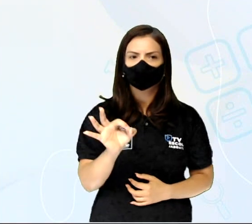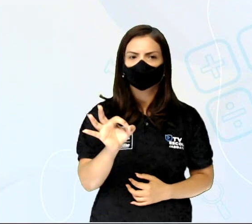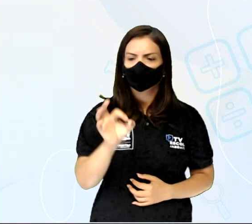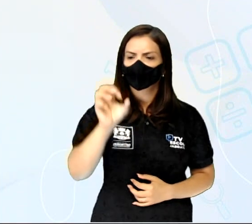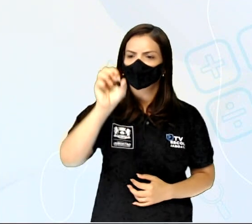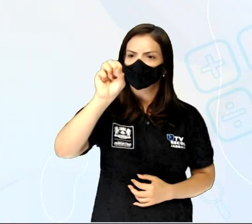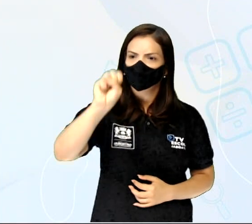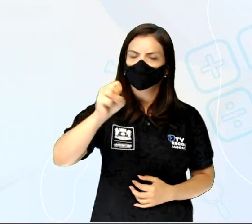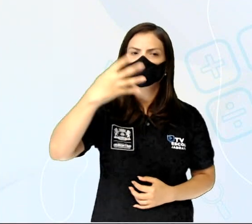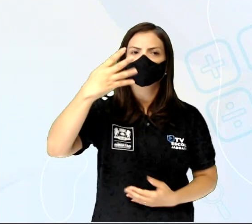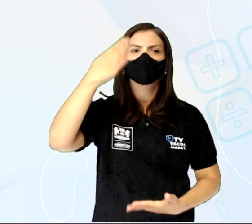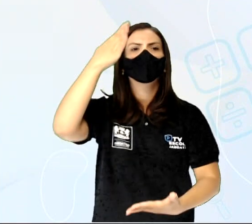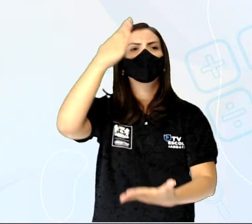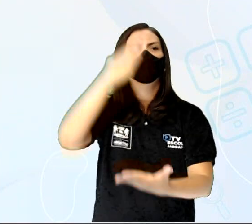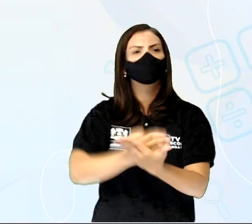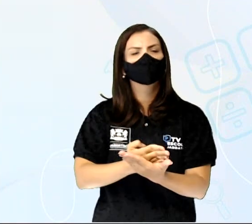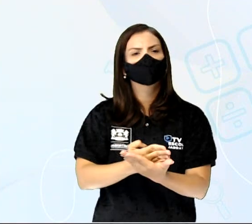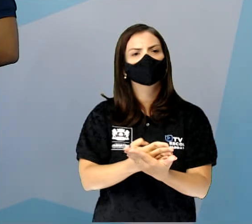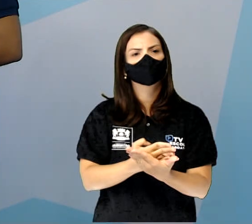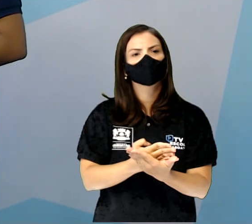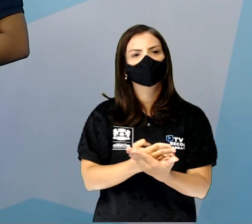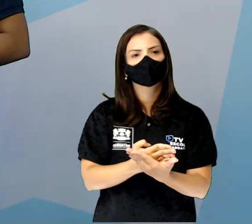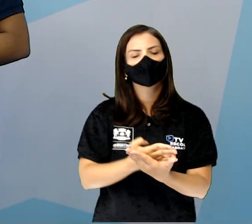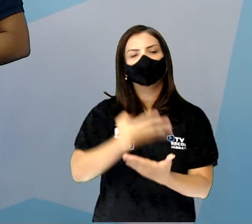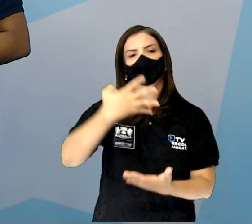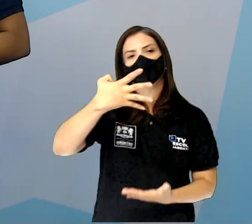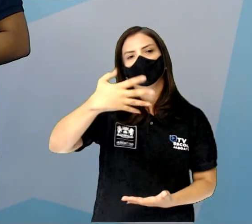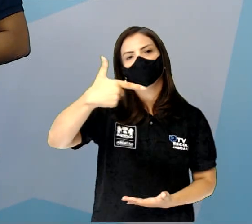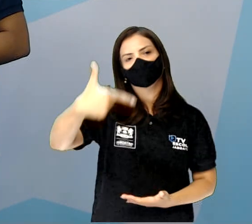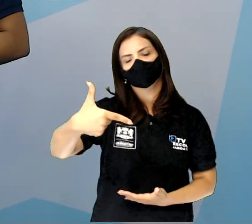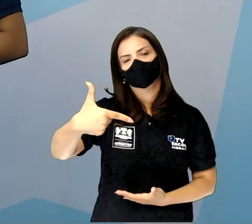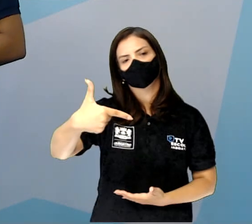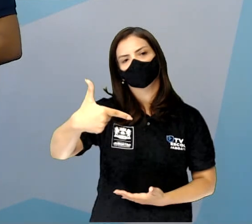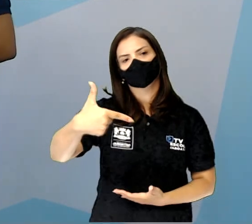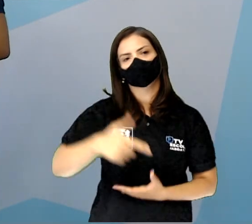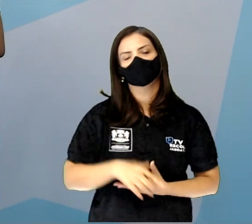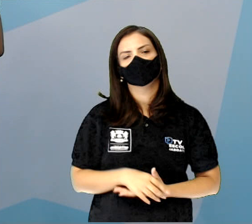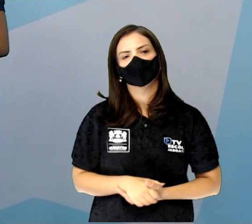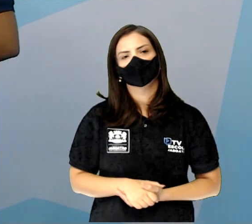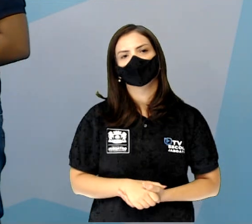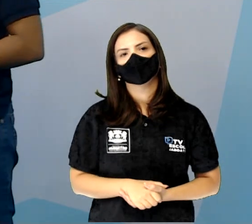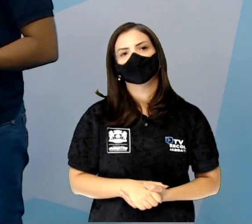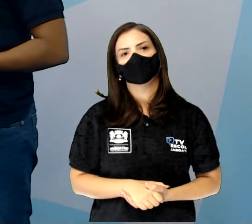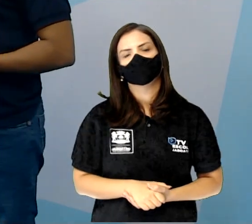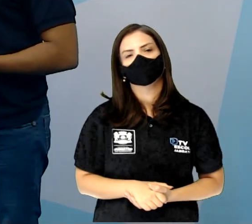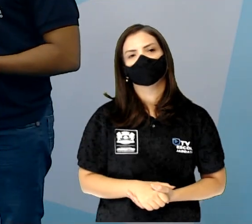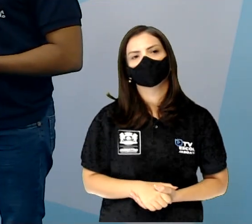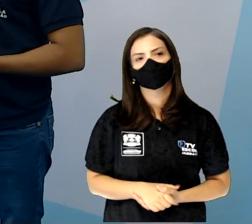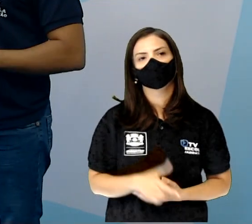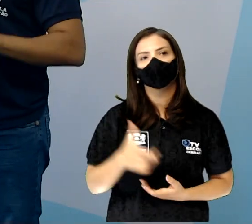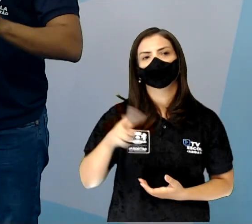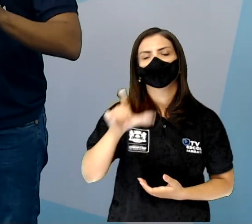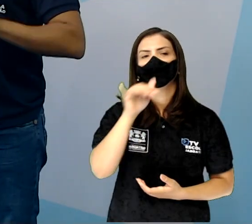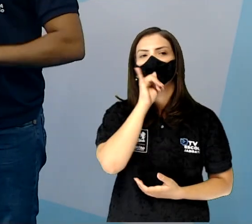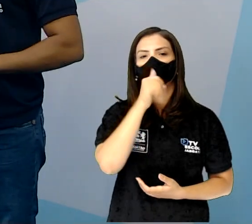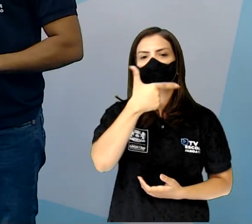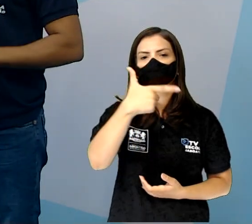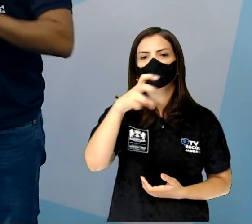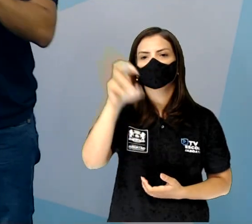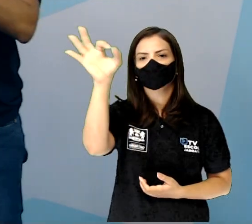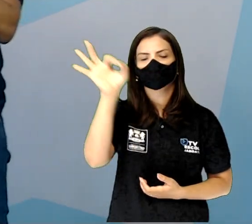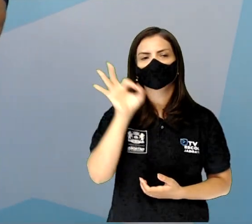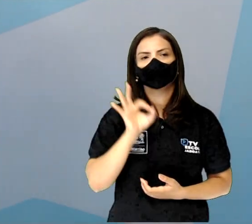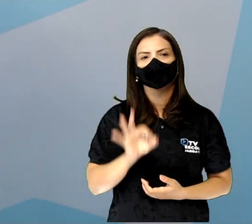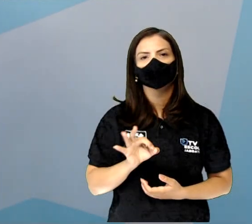metade. E qual é a metade de 84? É 42, ok? Mais exemplos aqui, ó.